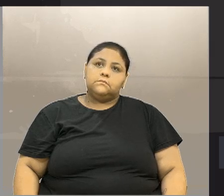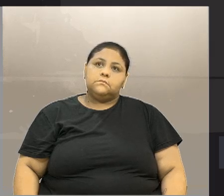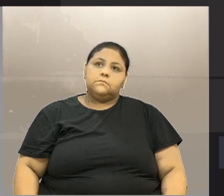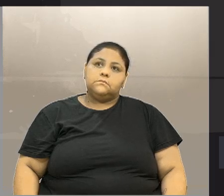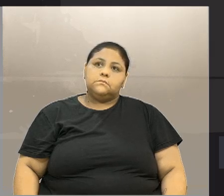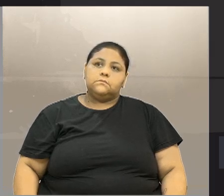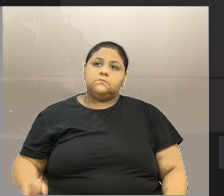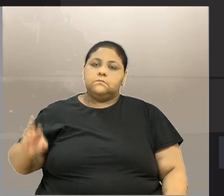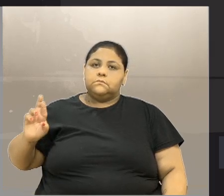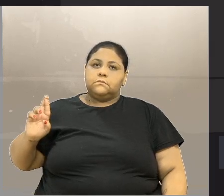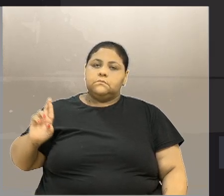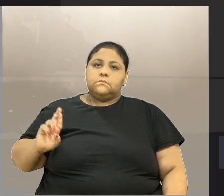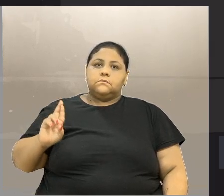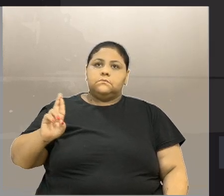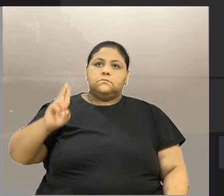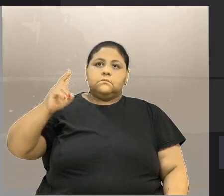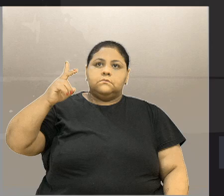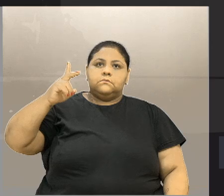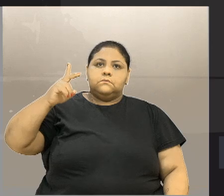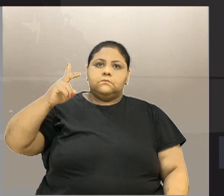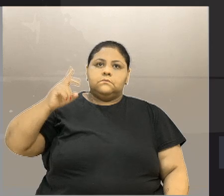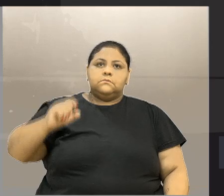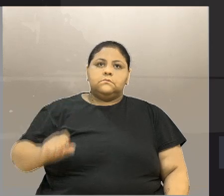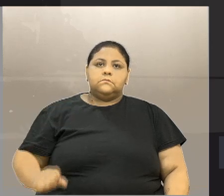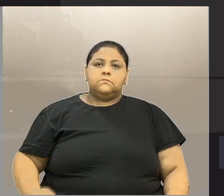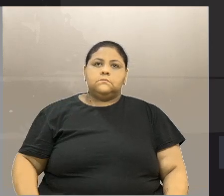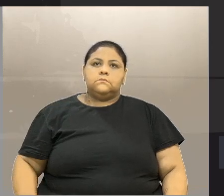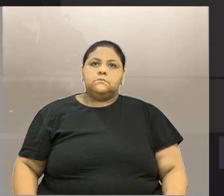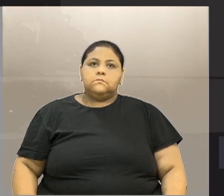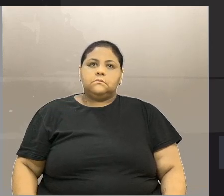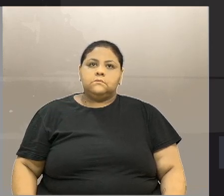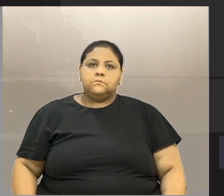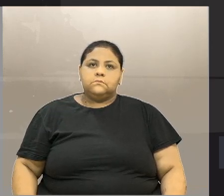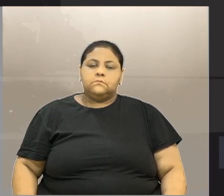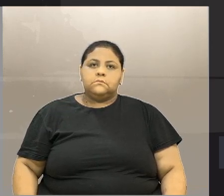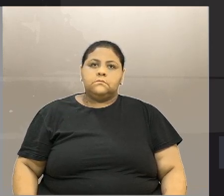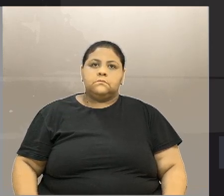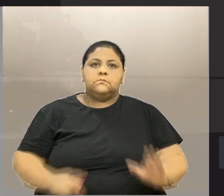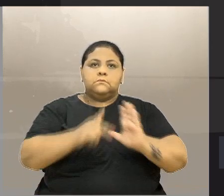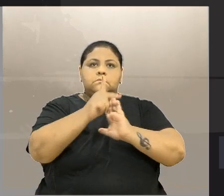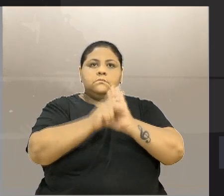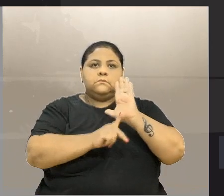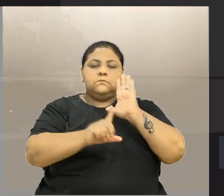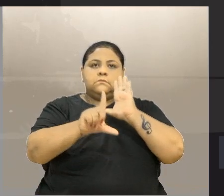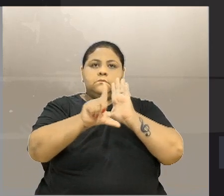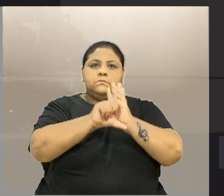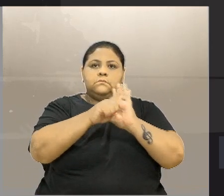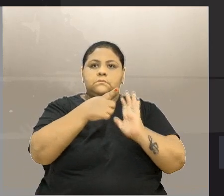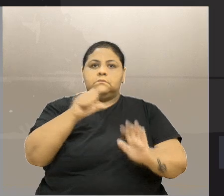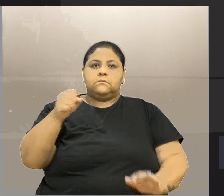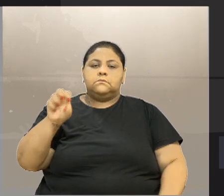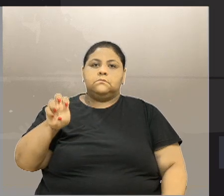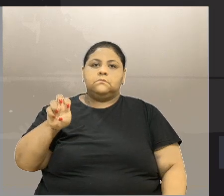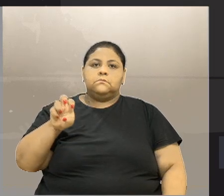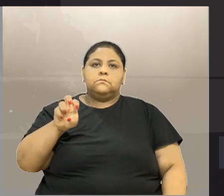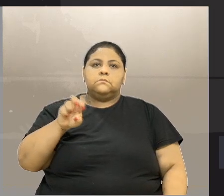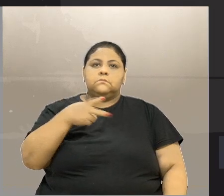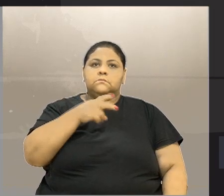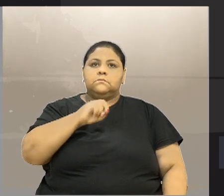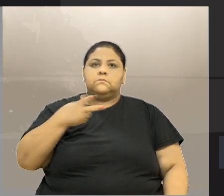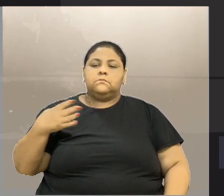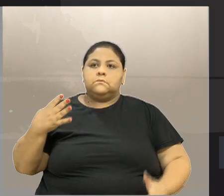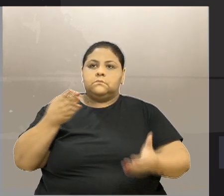Em representação, vereadora Marcia. O projeto de lei 185 de 2024 foi aprovado